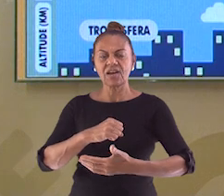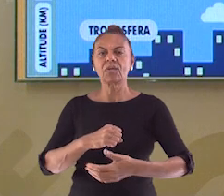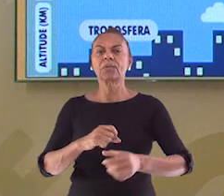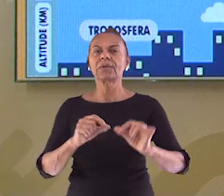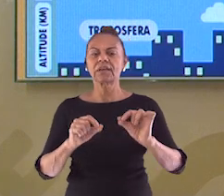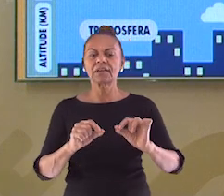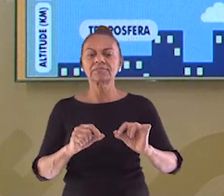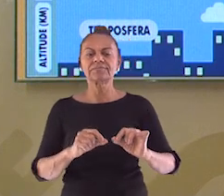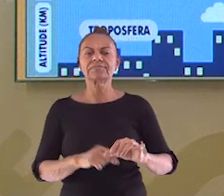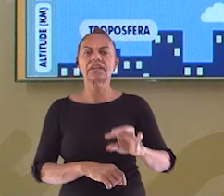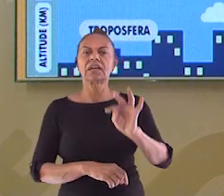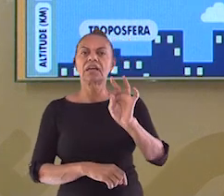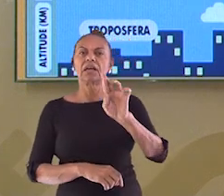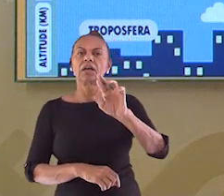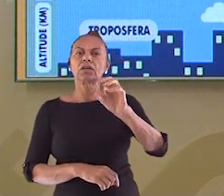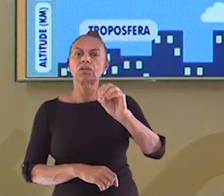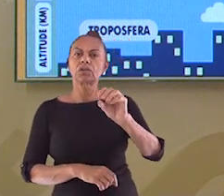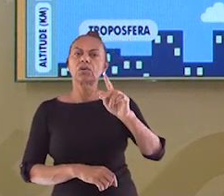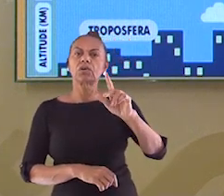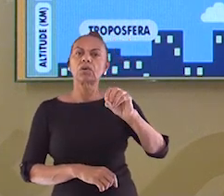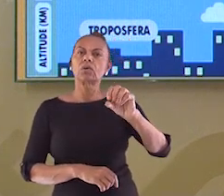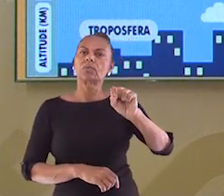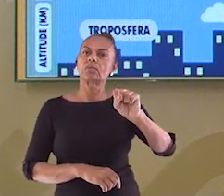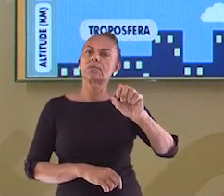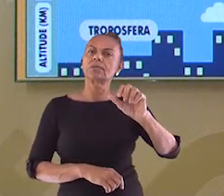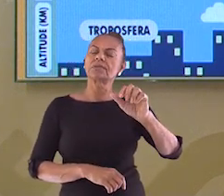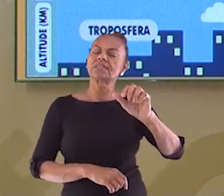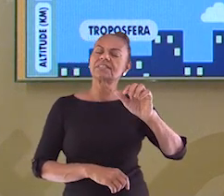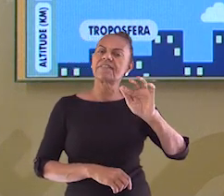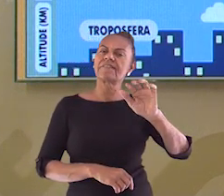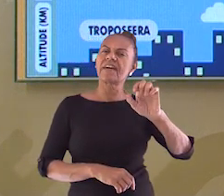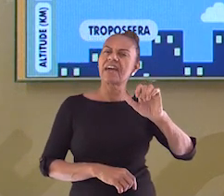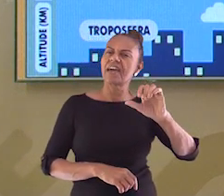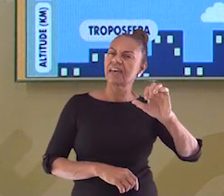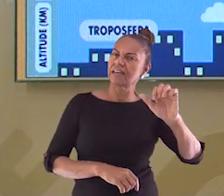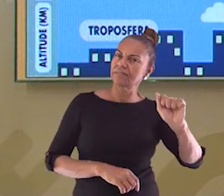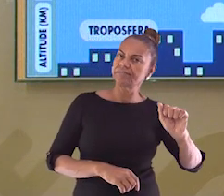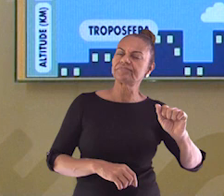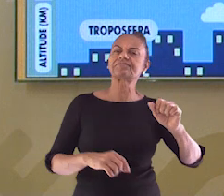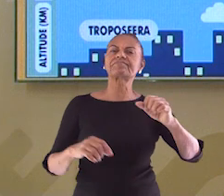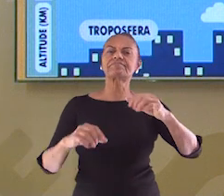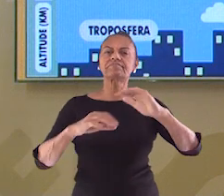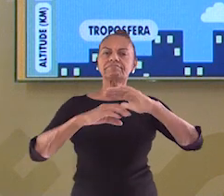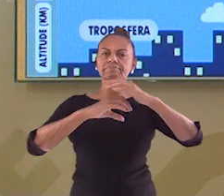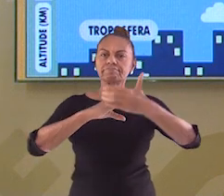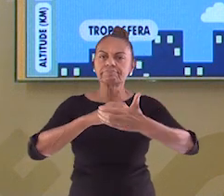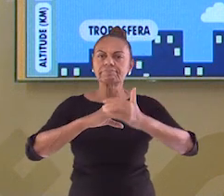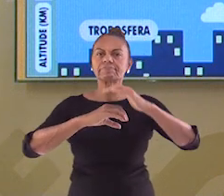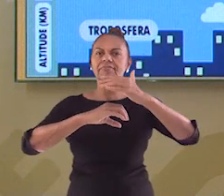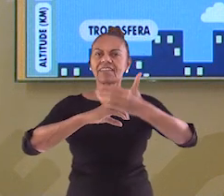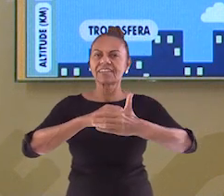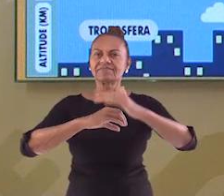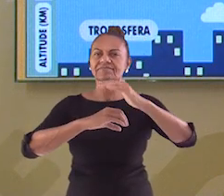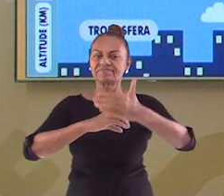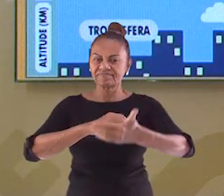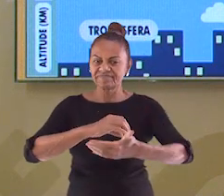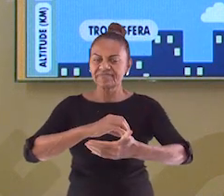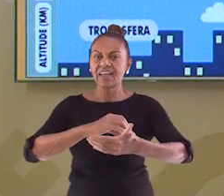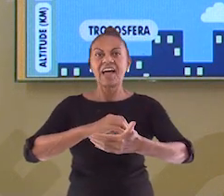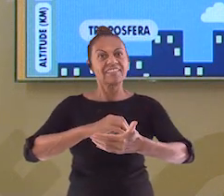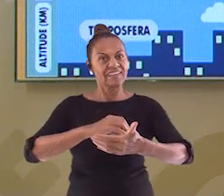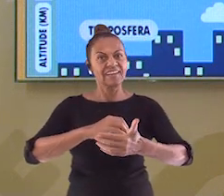5 camadas são a troposfera, estratosfera, mesosfera, termosfera